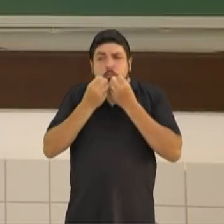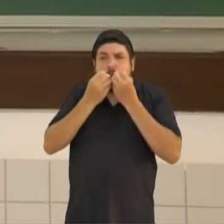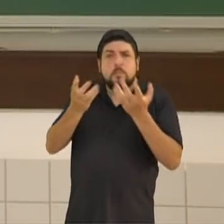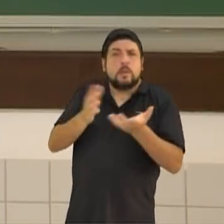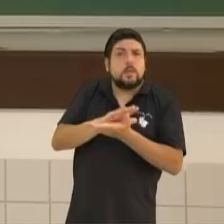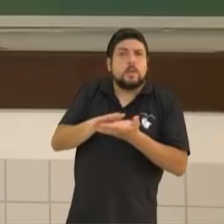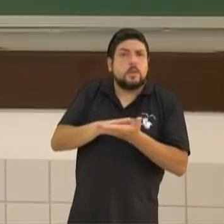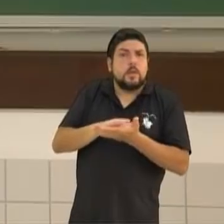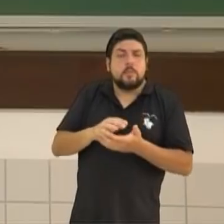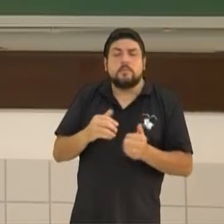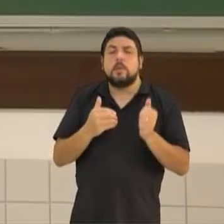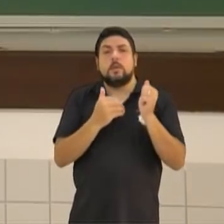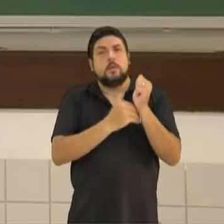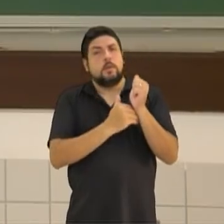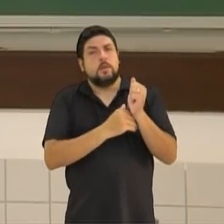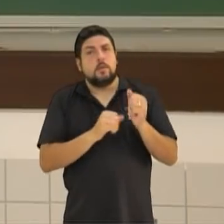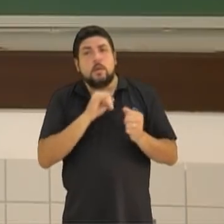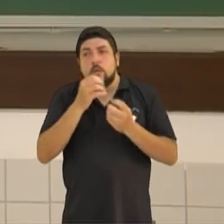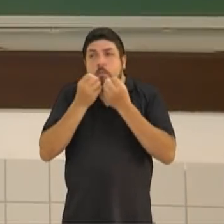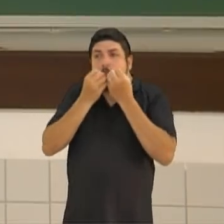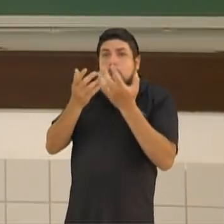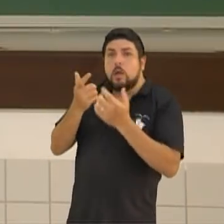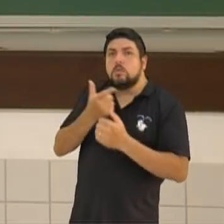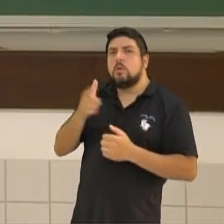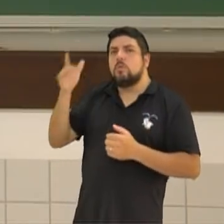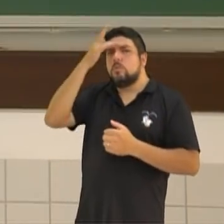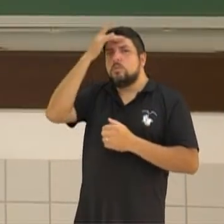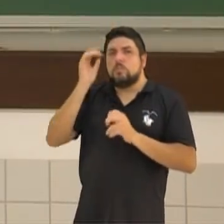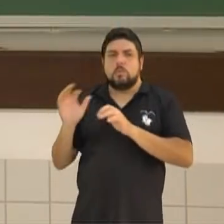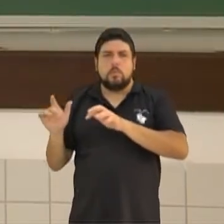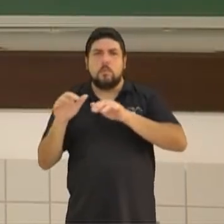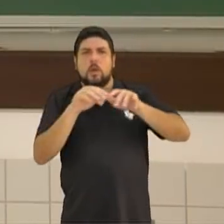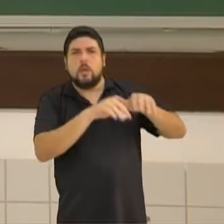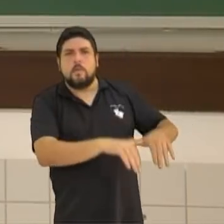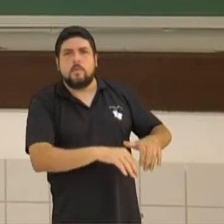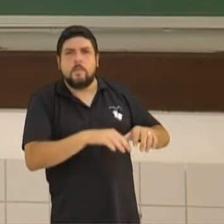Segredo. Se falar, outras pessoas podiam querer vir aqui aproveitar.